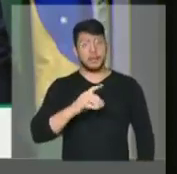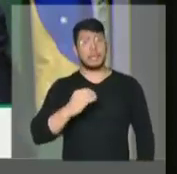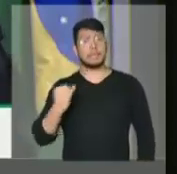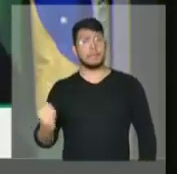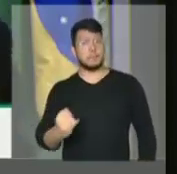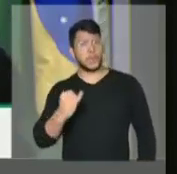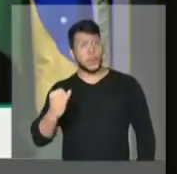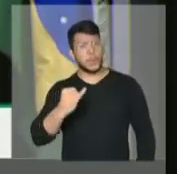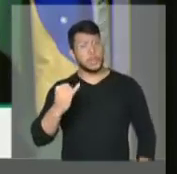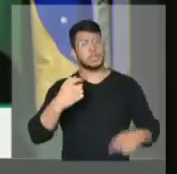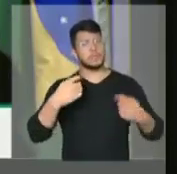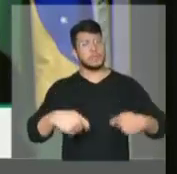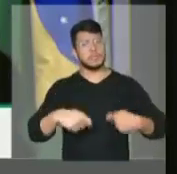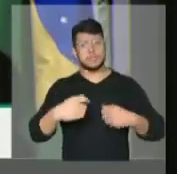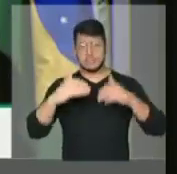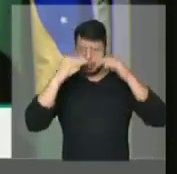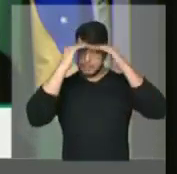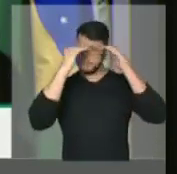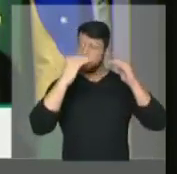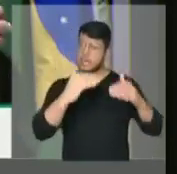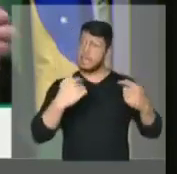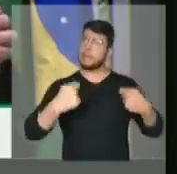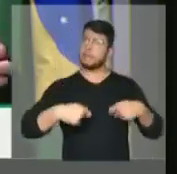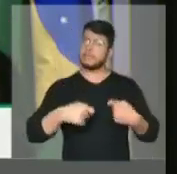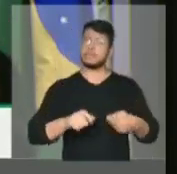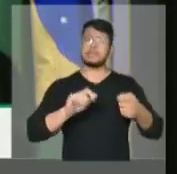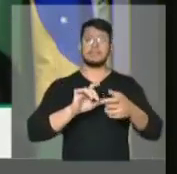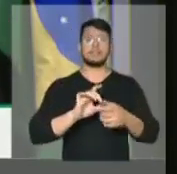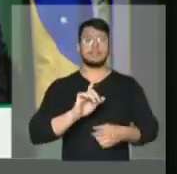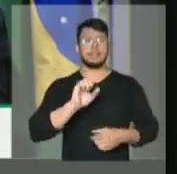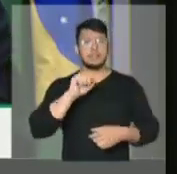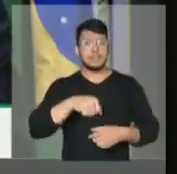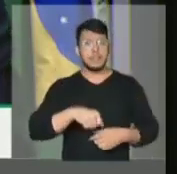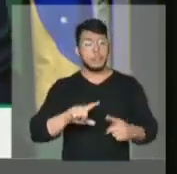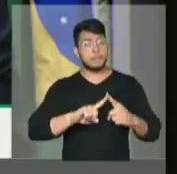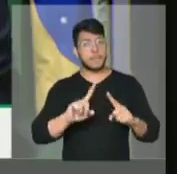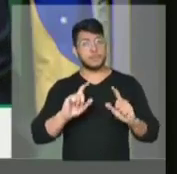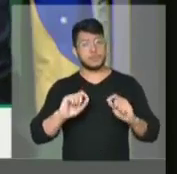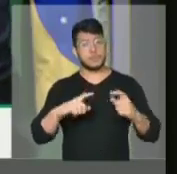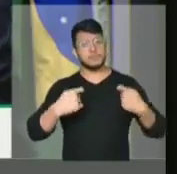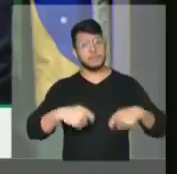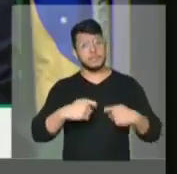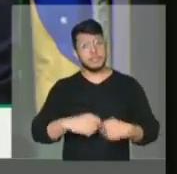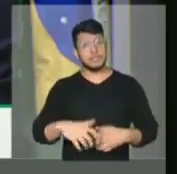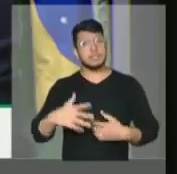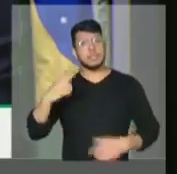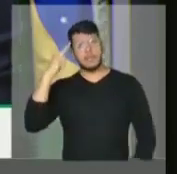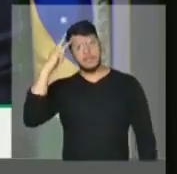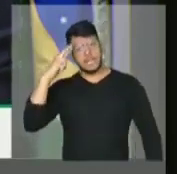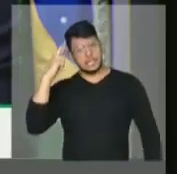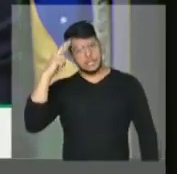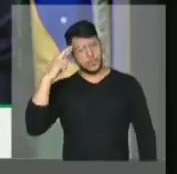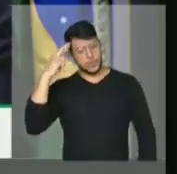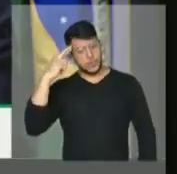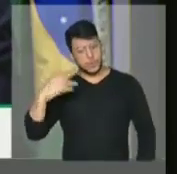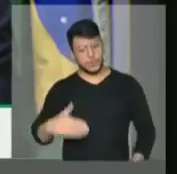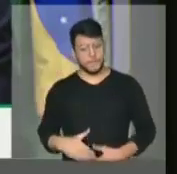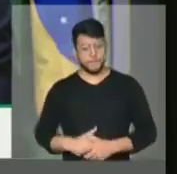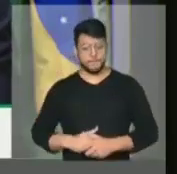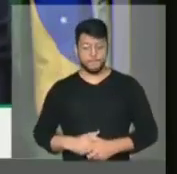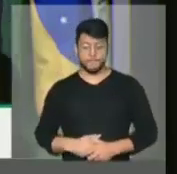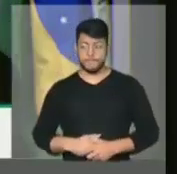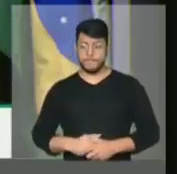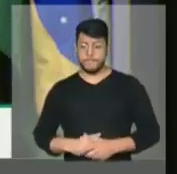deve manter livre e tem de ser respeitado, mas que precisa haver uma reflexão muito grande. Mas então,